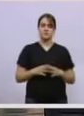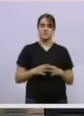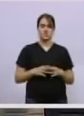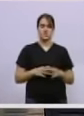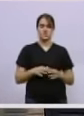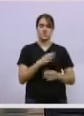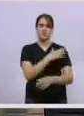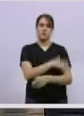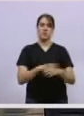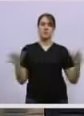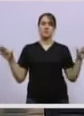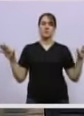de braços abertos, sem cruz já.